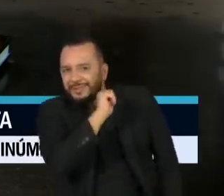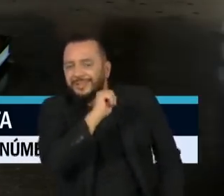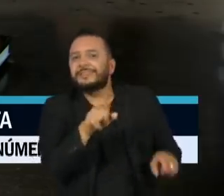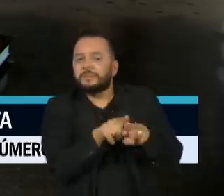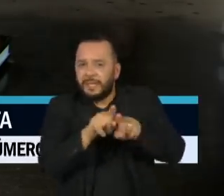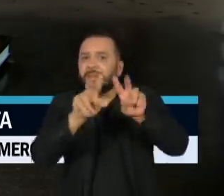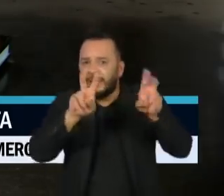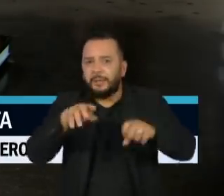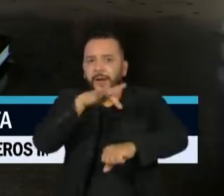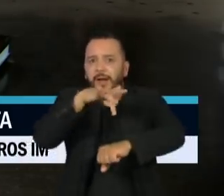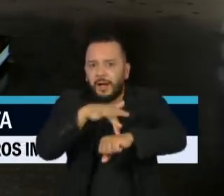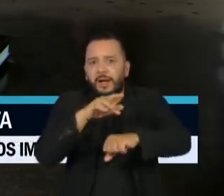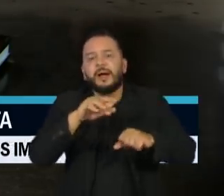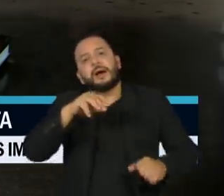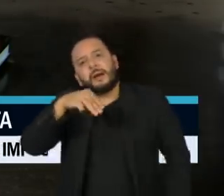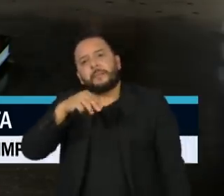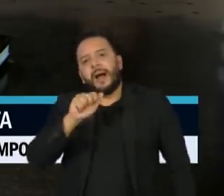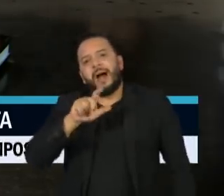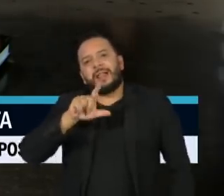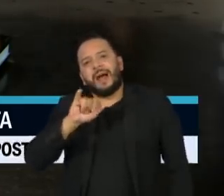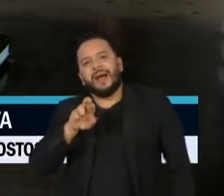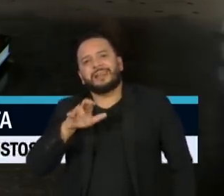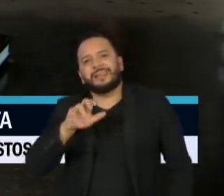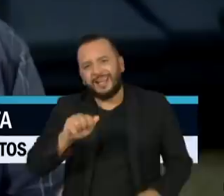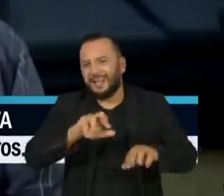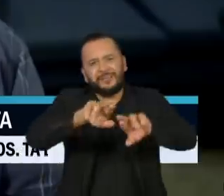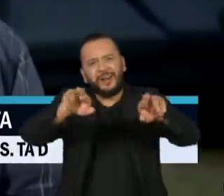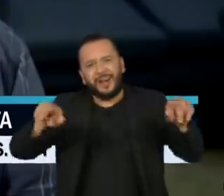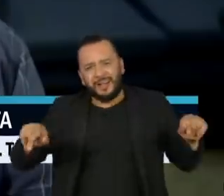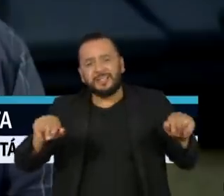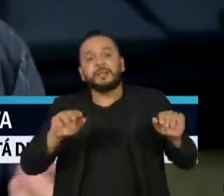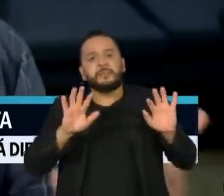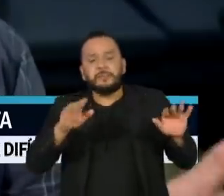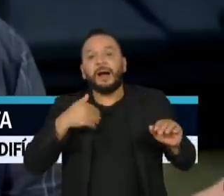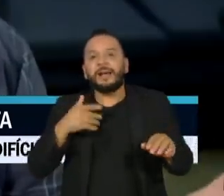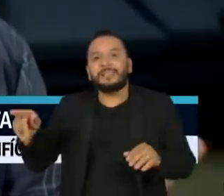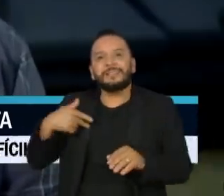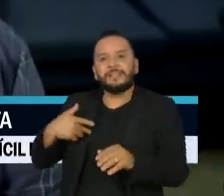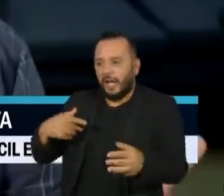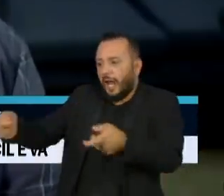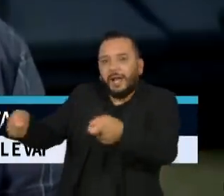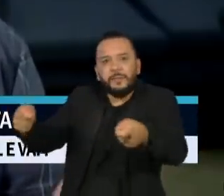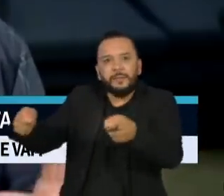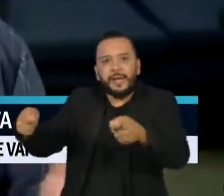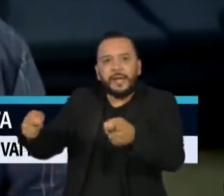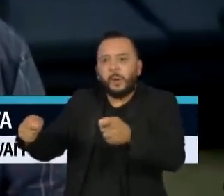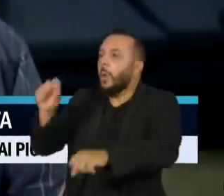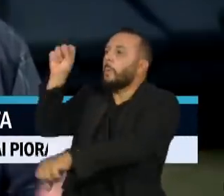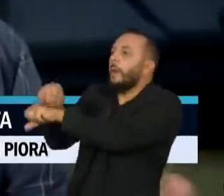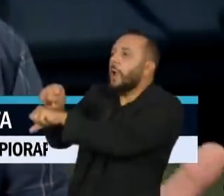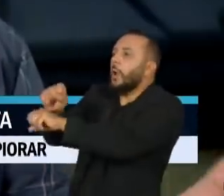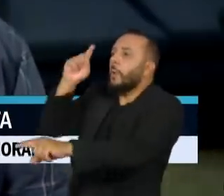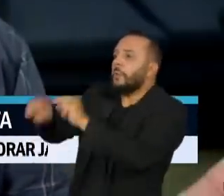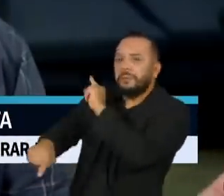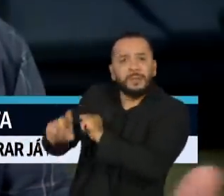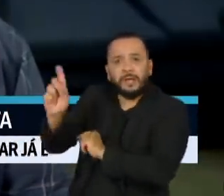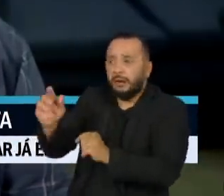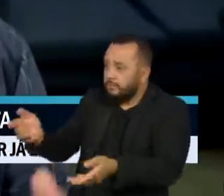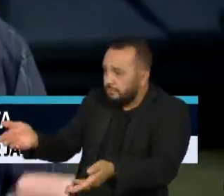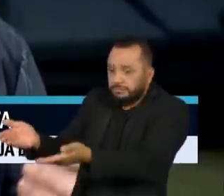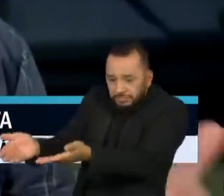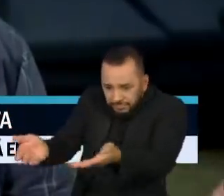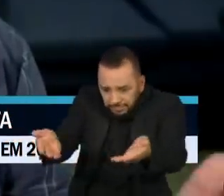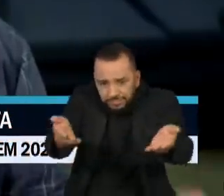malária, sobre outras doenças para os indígenas, mas não barrou os garimpeiros de levarem Covid para indígenas isolados, que estão entre os que mais morreram de